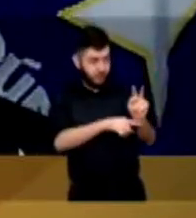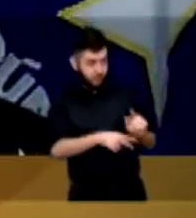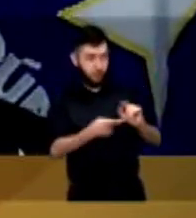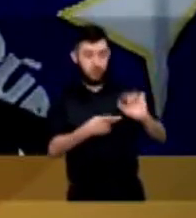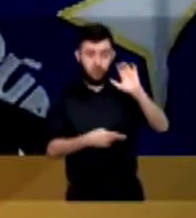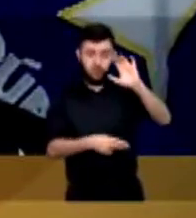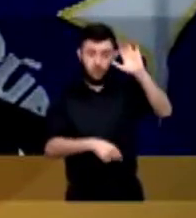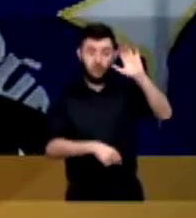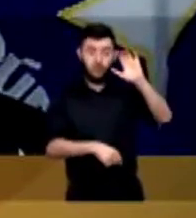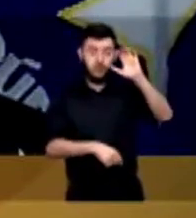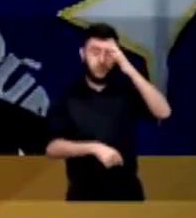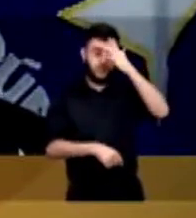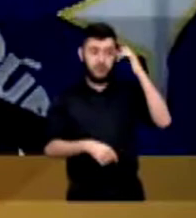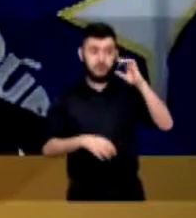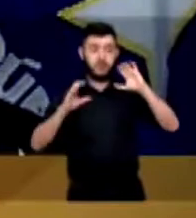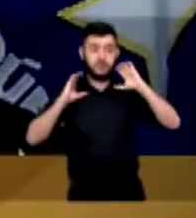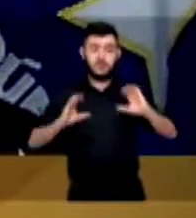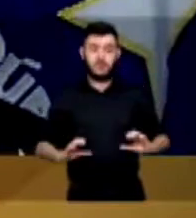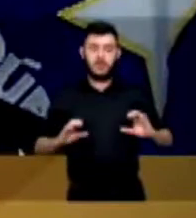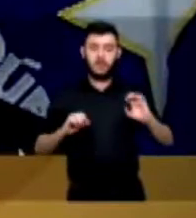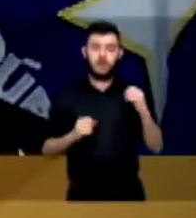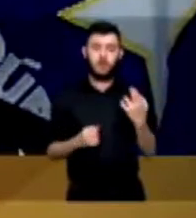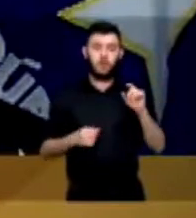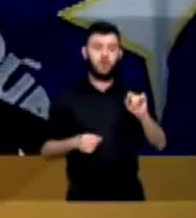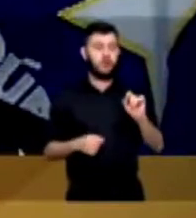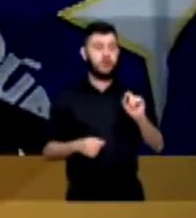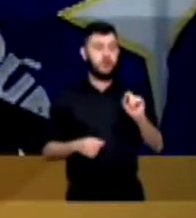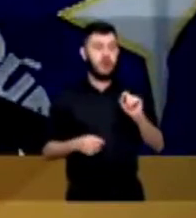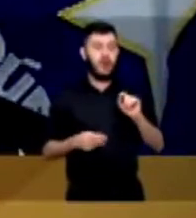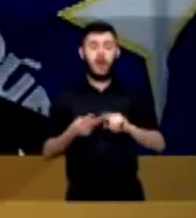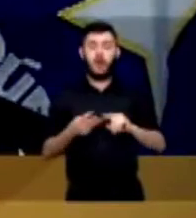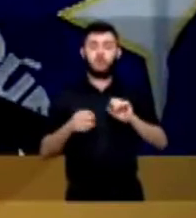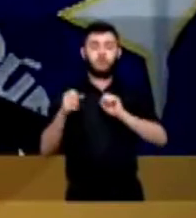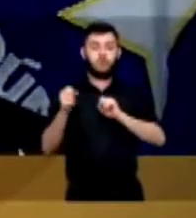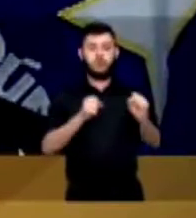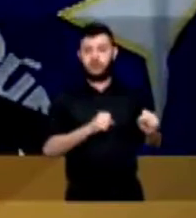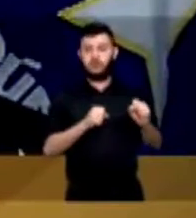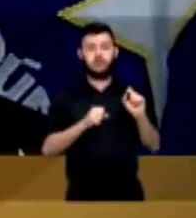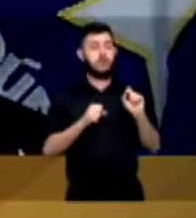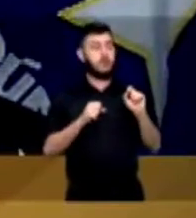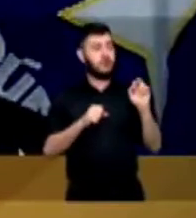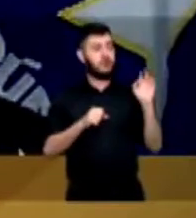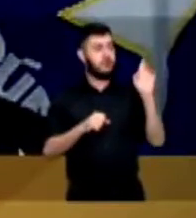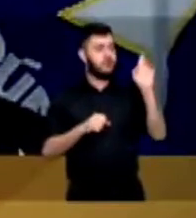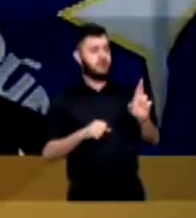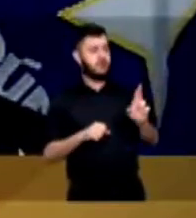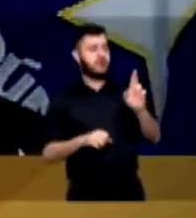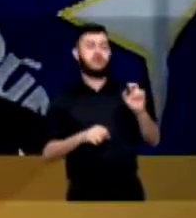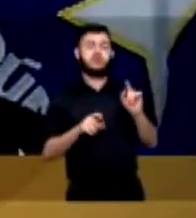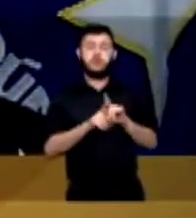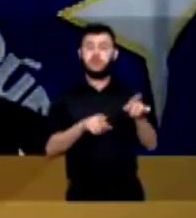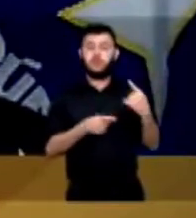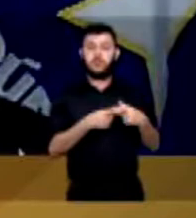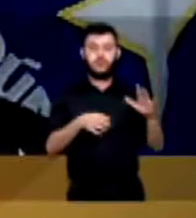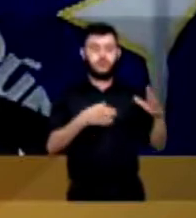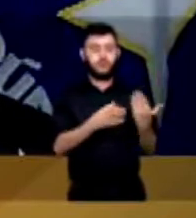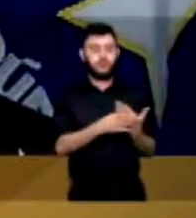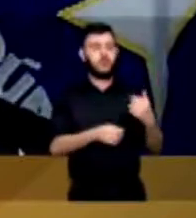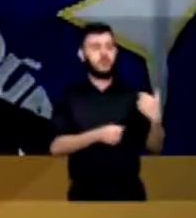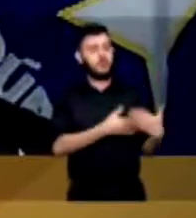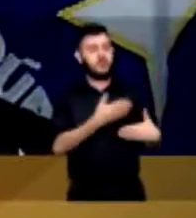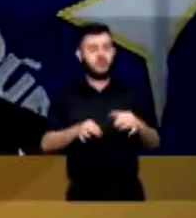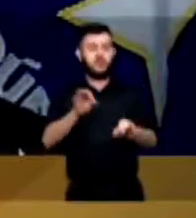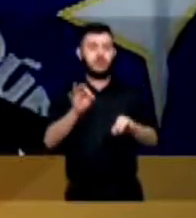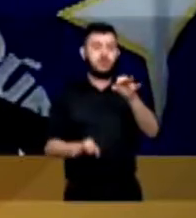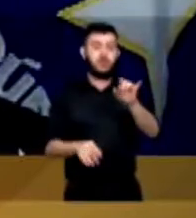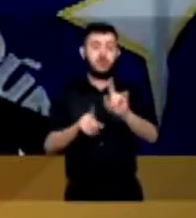da autoridade da decisão judicial transitada em julgado. A dívida há de ser adimplida em